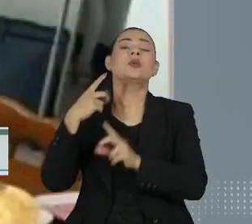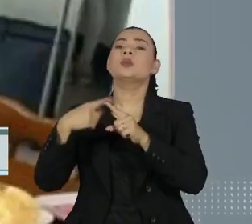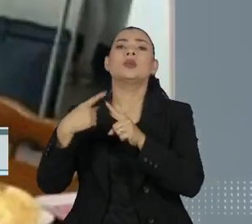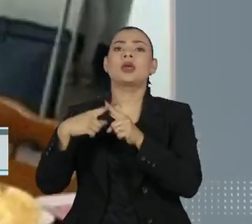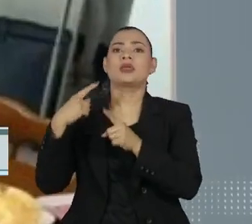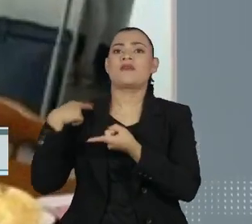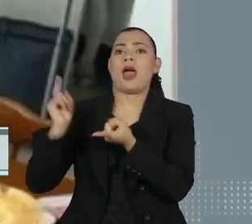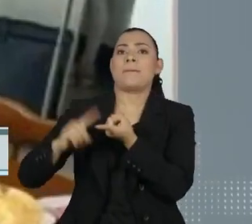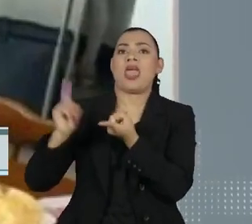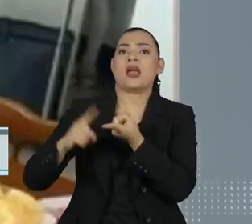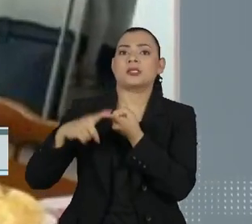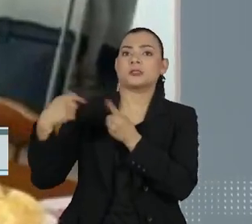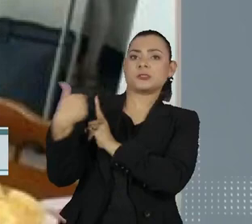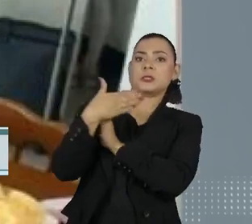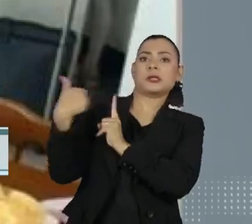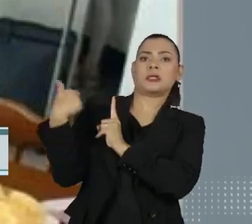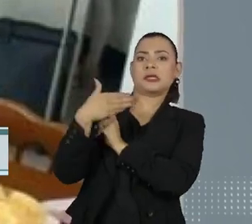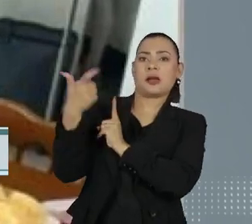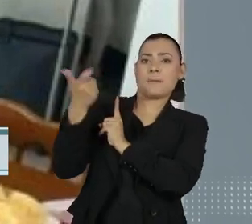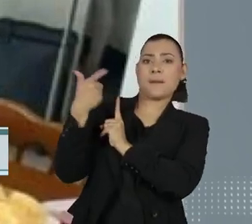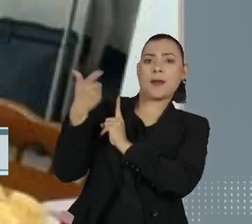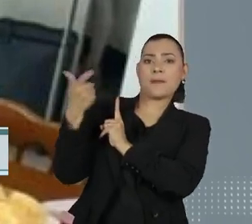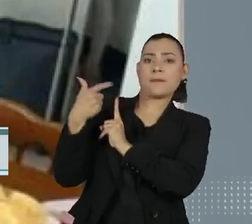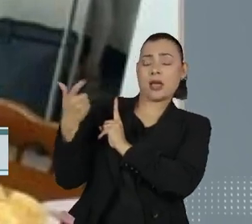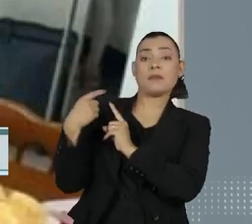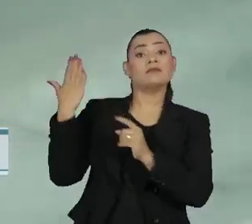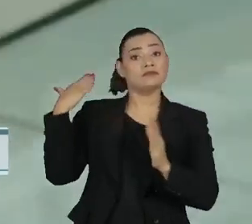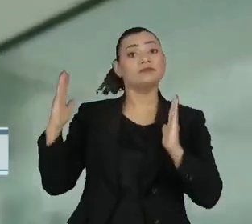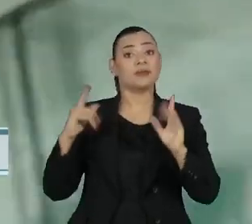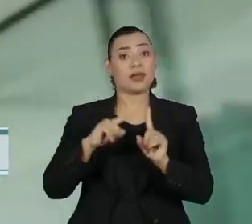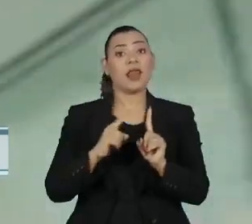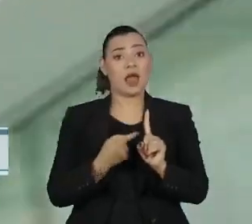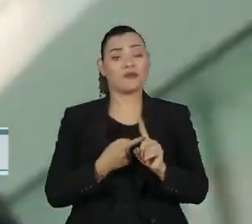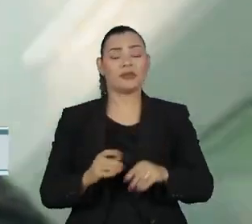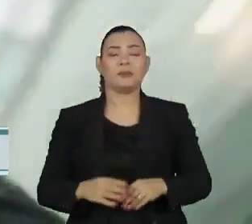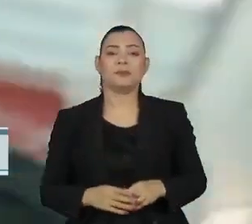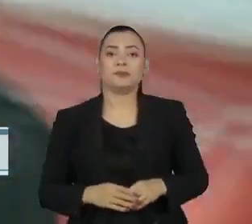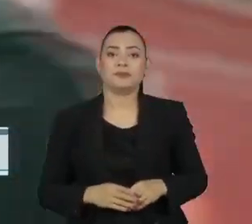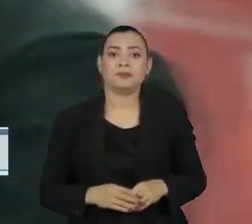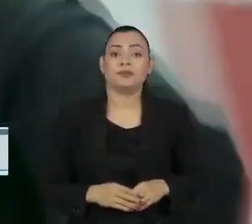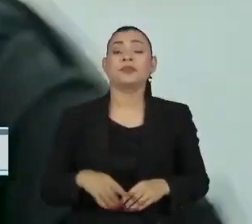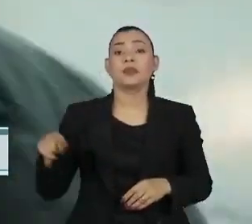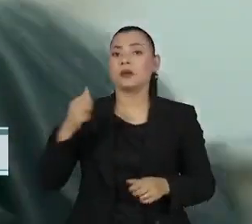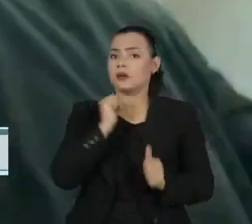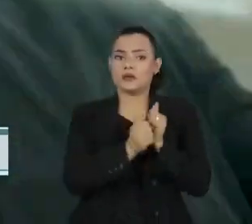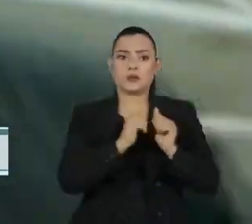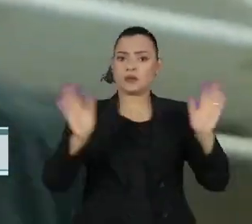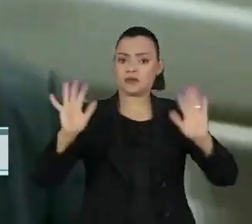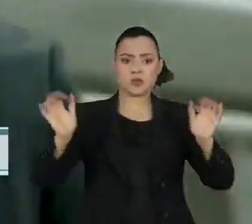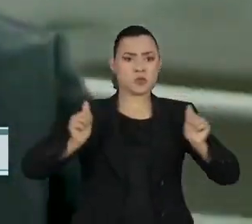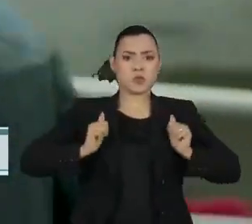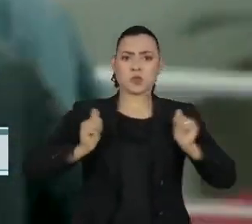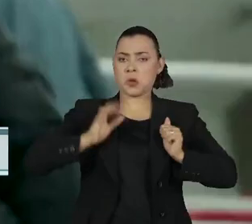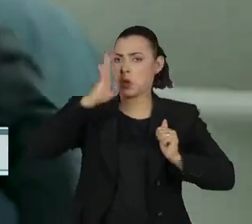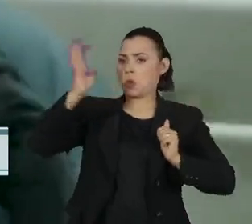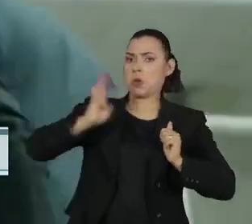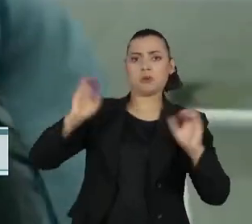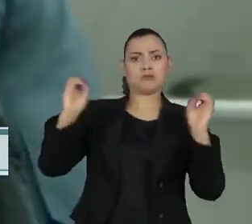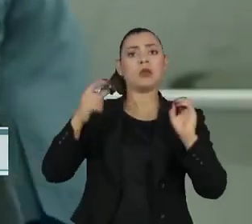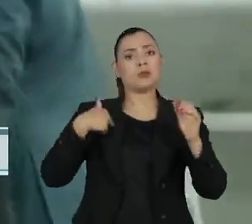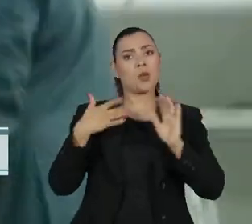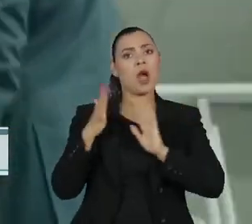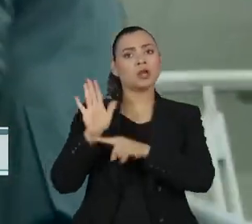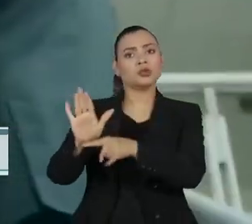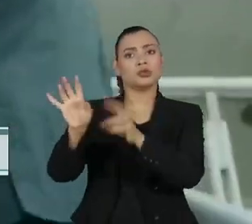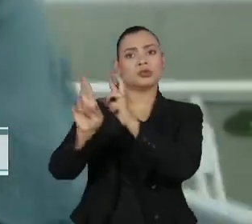marcada por ameaças e agressões inclusive quando ela estava grávida e nota o jogador negas acusações e diz que colabora com